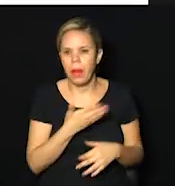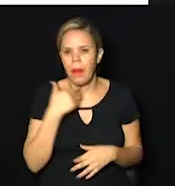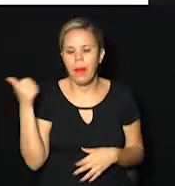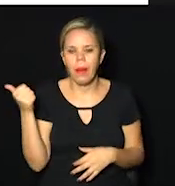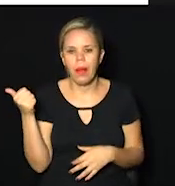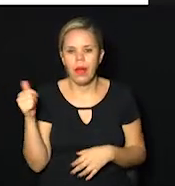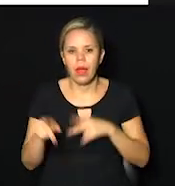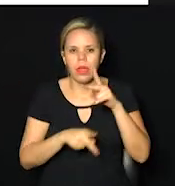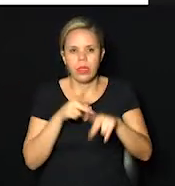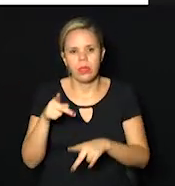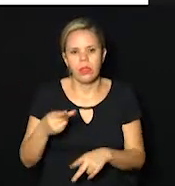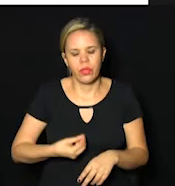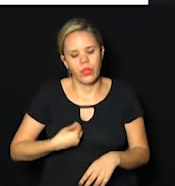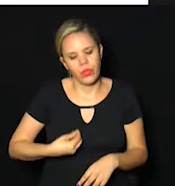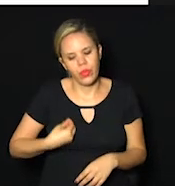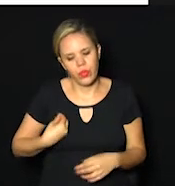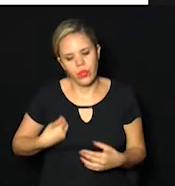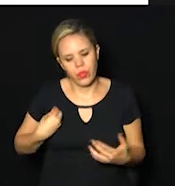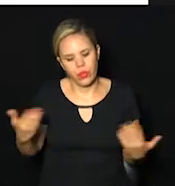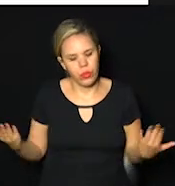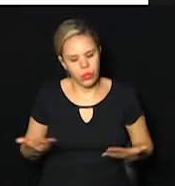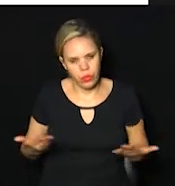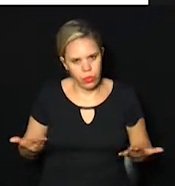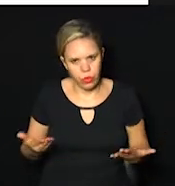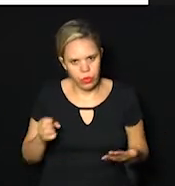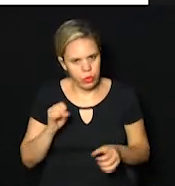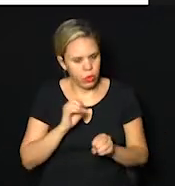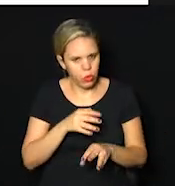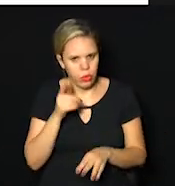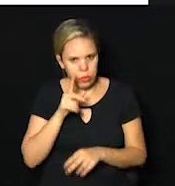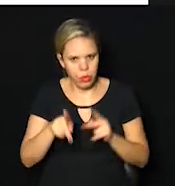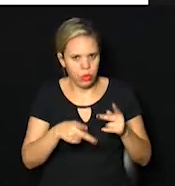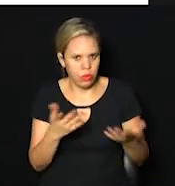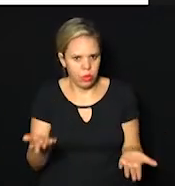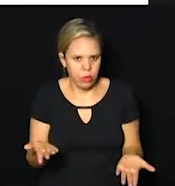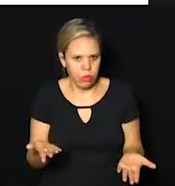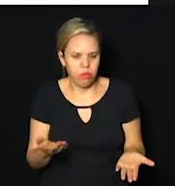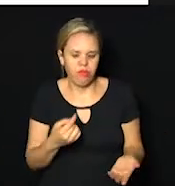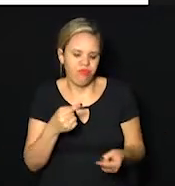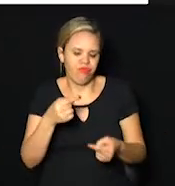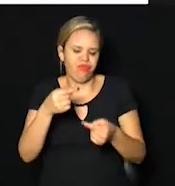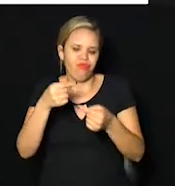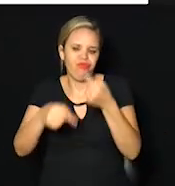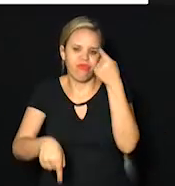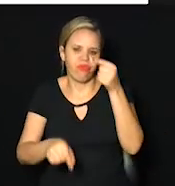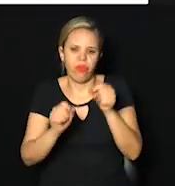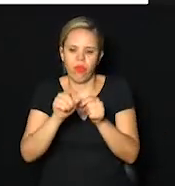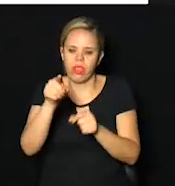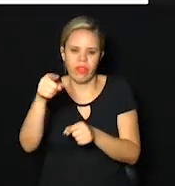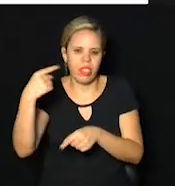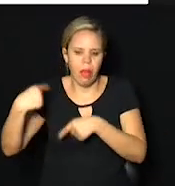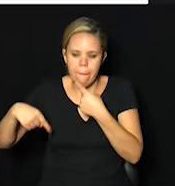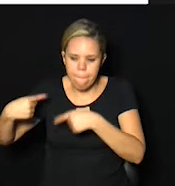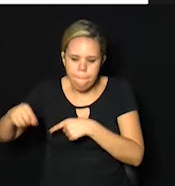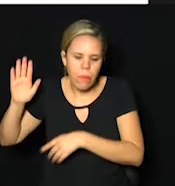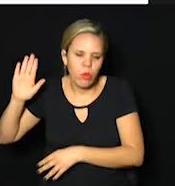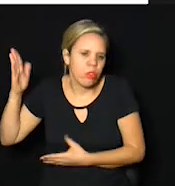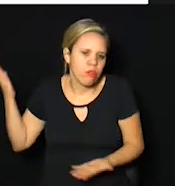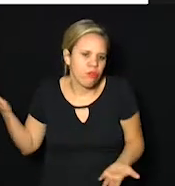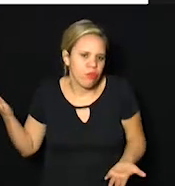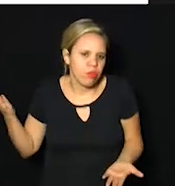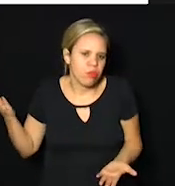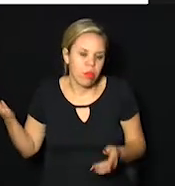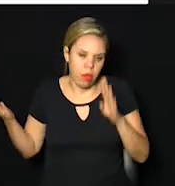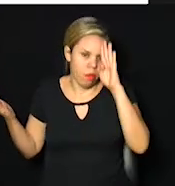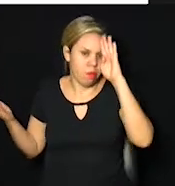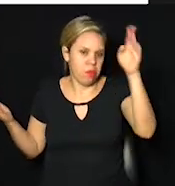do que as pessoas vivem agora, se você não conseguir convencer as pessoas disso, não tem sentido você fazer política. E principalmente,